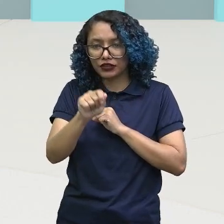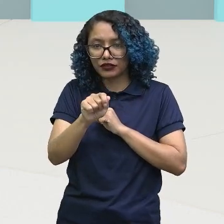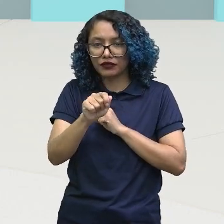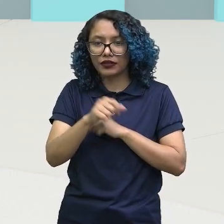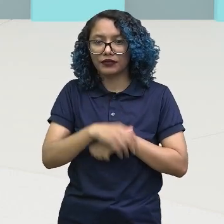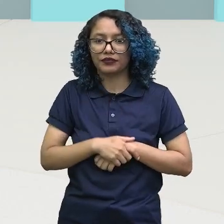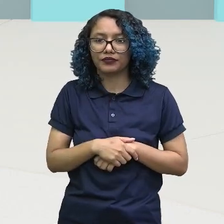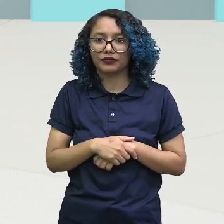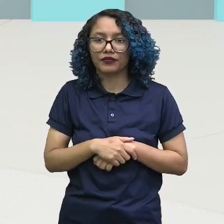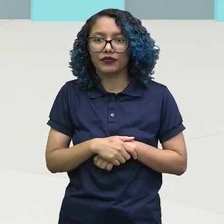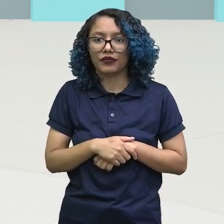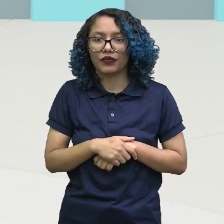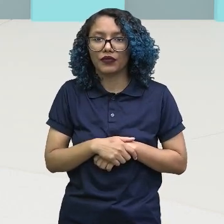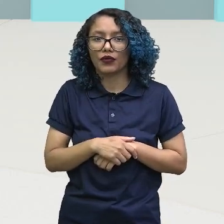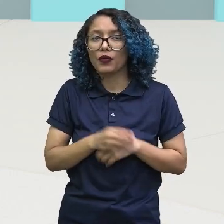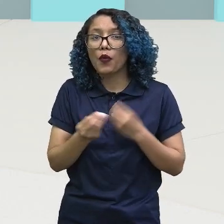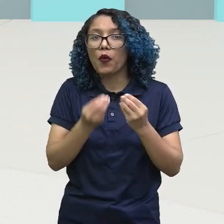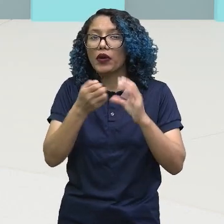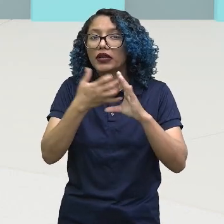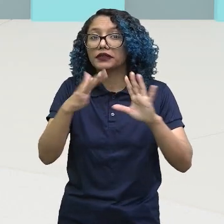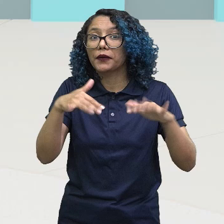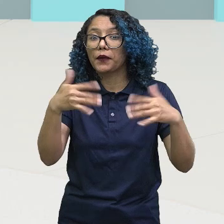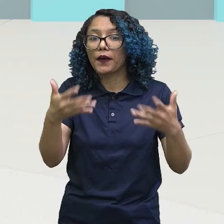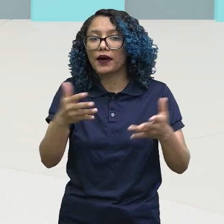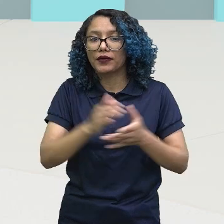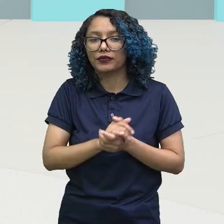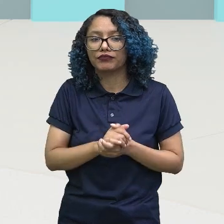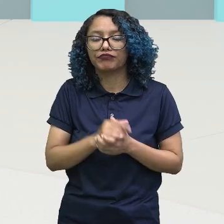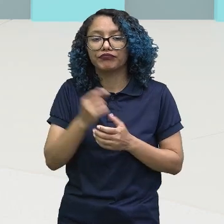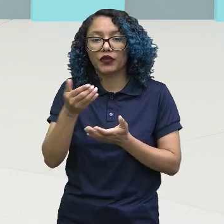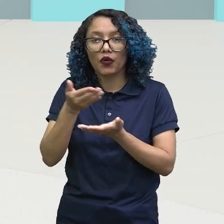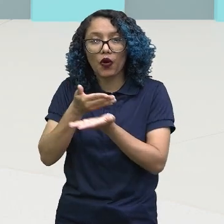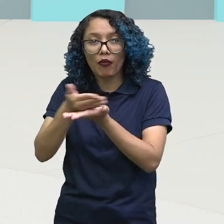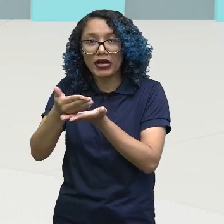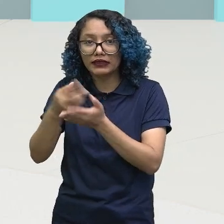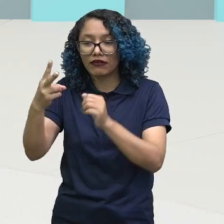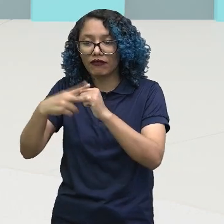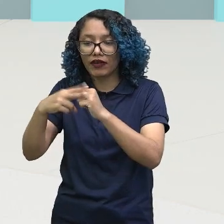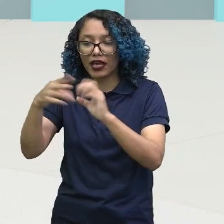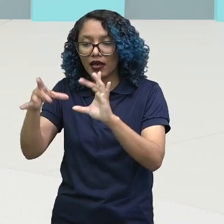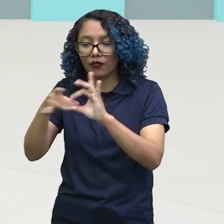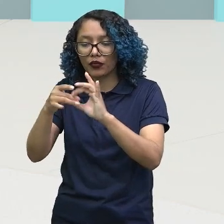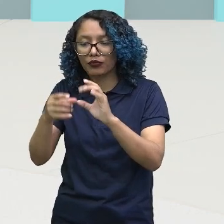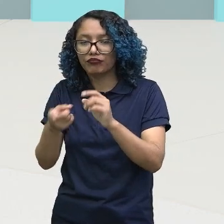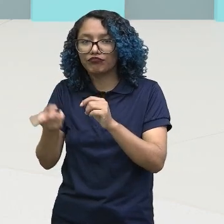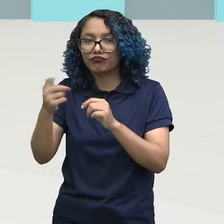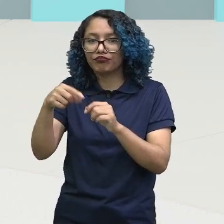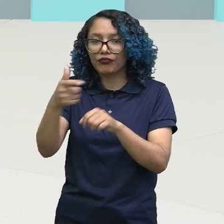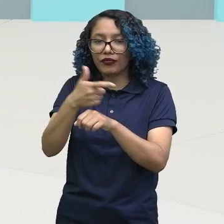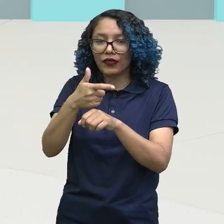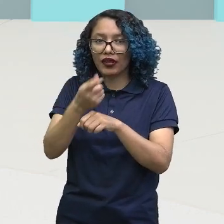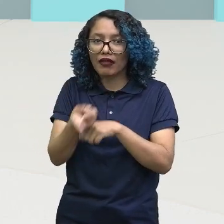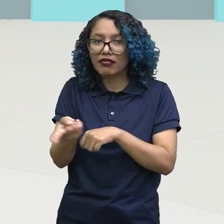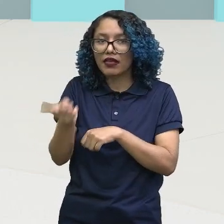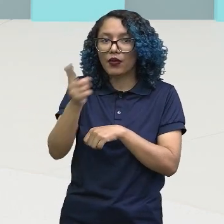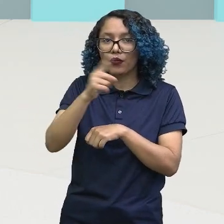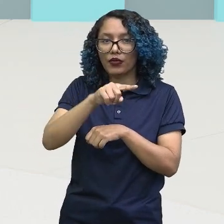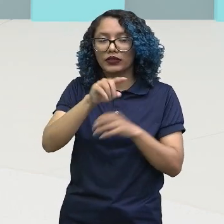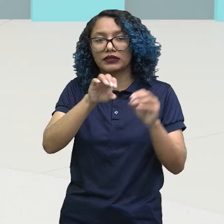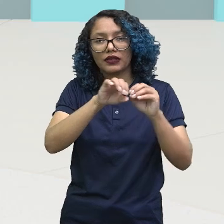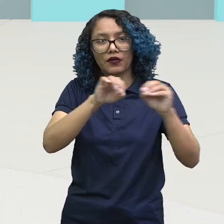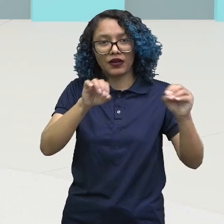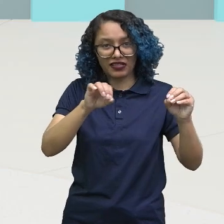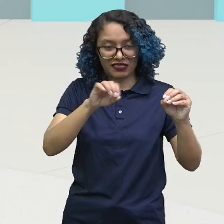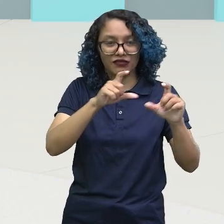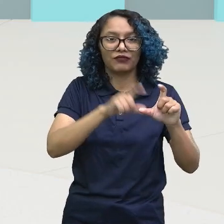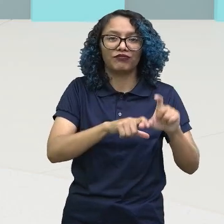a linha de raciocínio? Primeiramente, eu vou ter o verbo de ligação, depois um adjetivo e só depois a